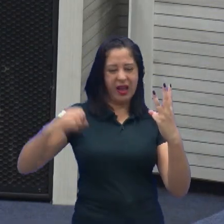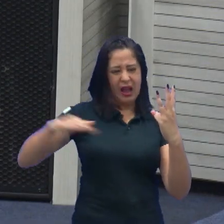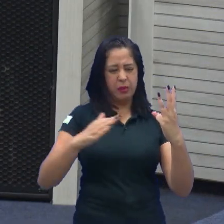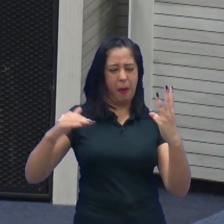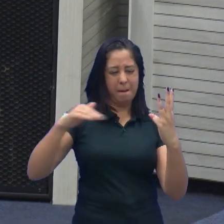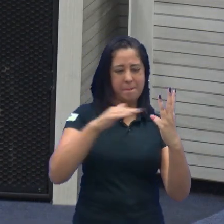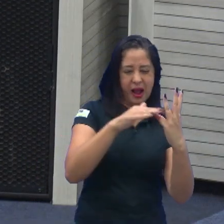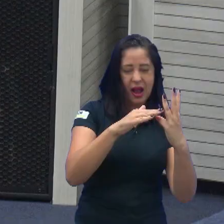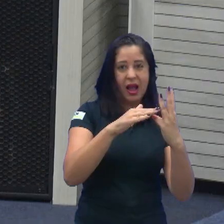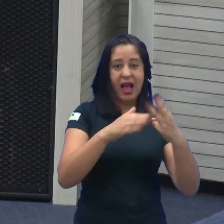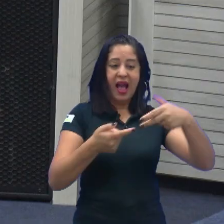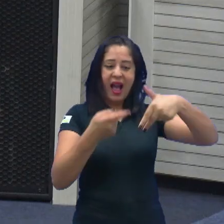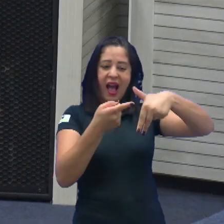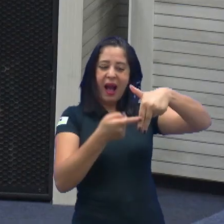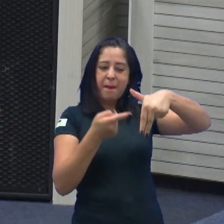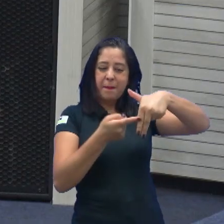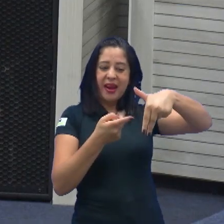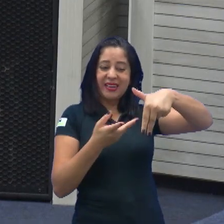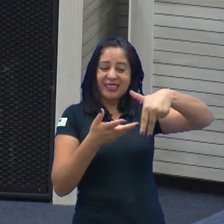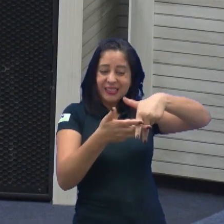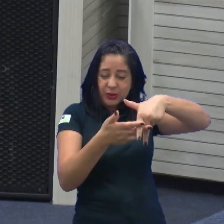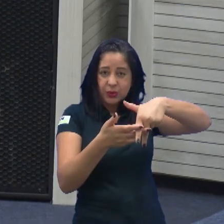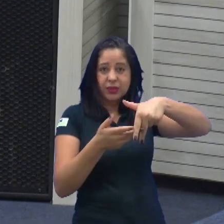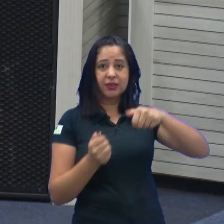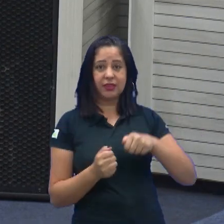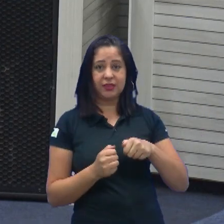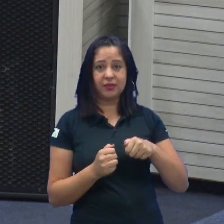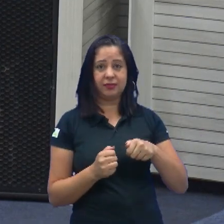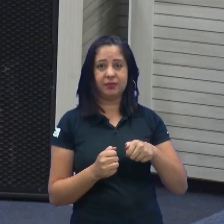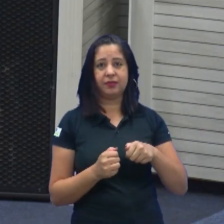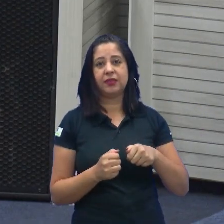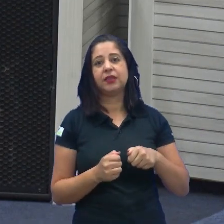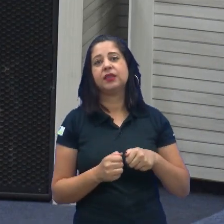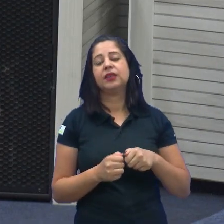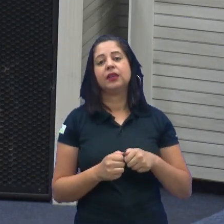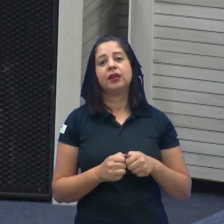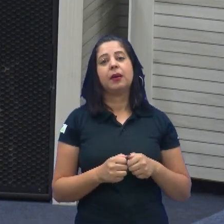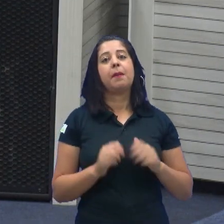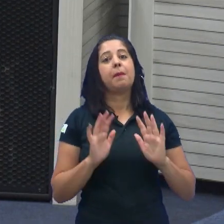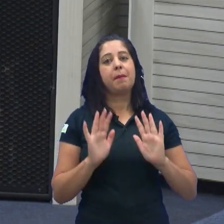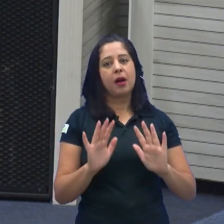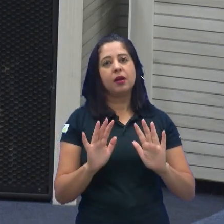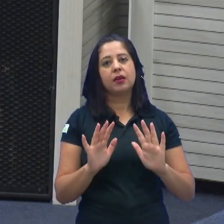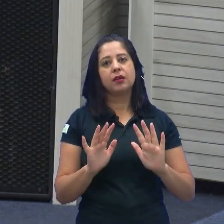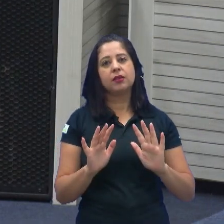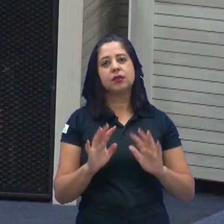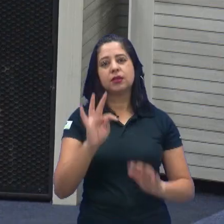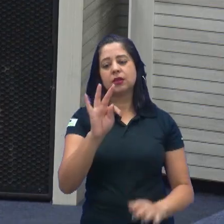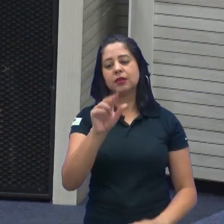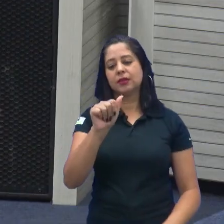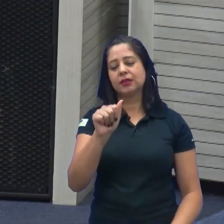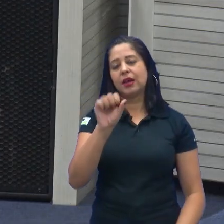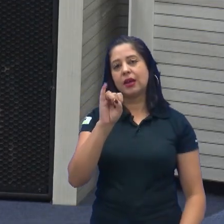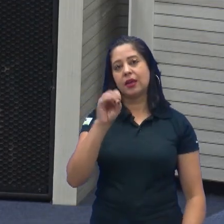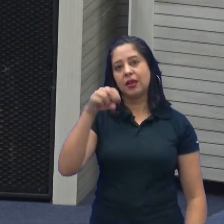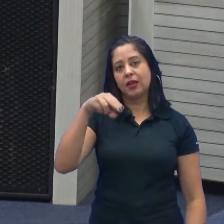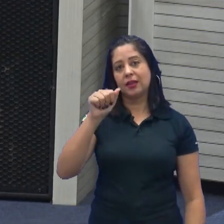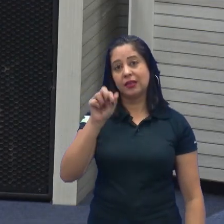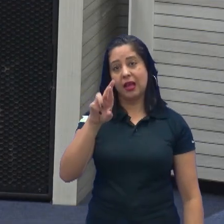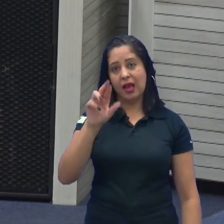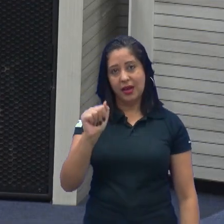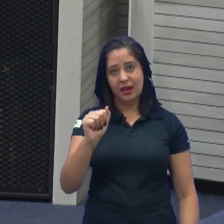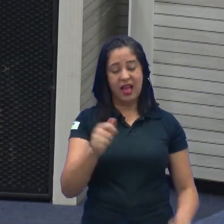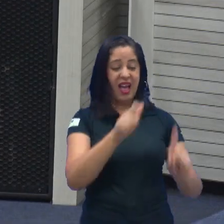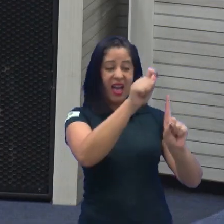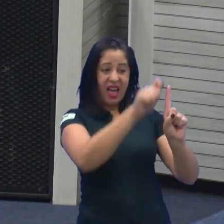amputar as pernas. Então, eu quero aqui colocar o nome, aqui não é 1 minuto de silêncio, mas Tainara Souza Santos foi